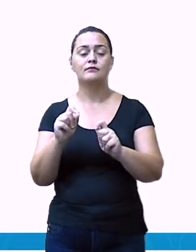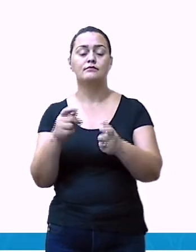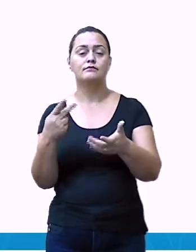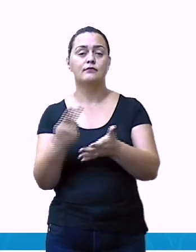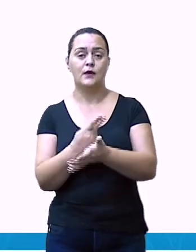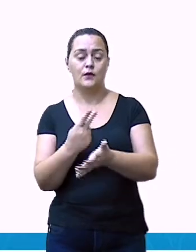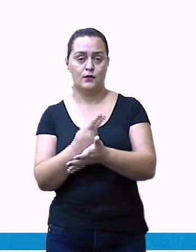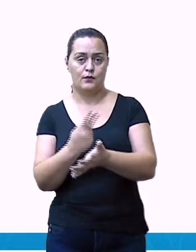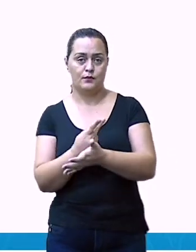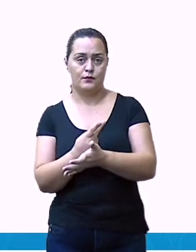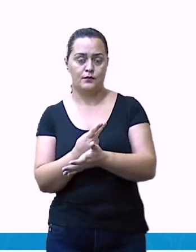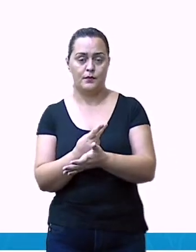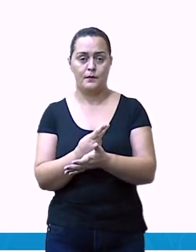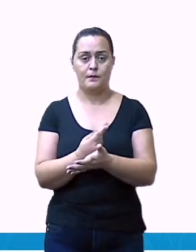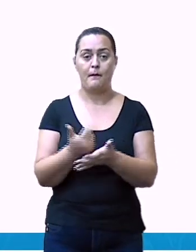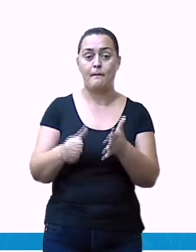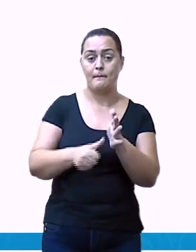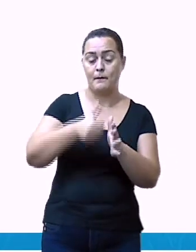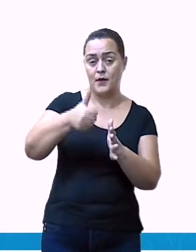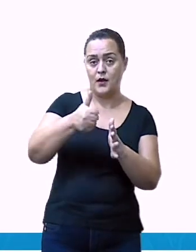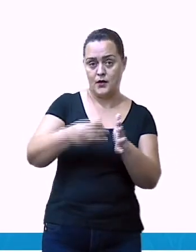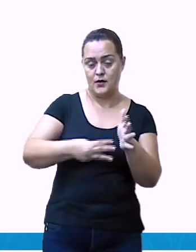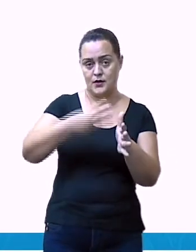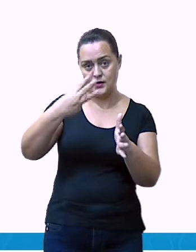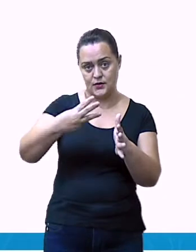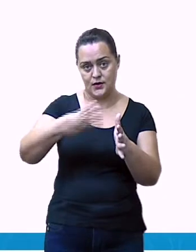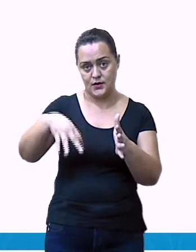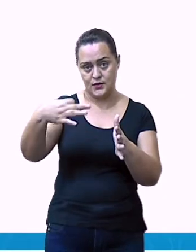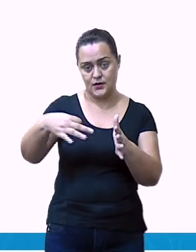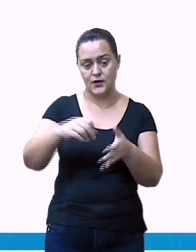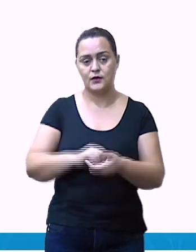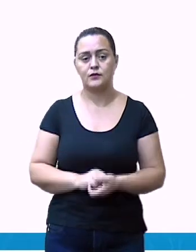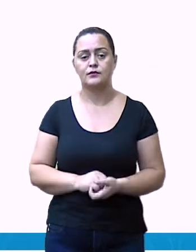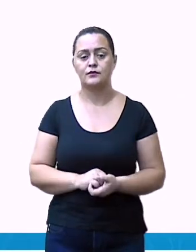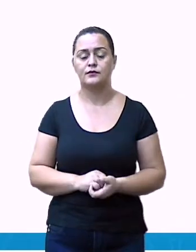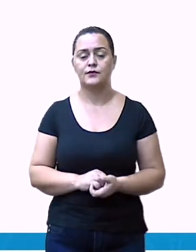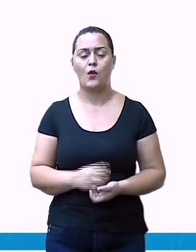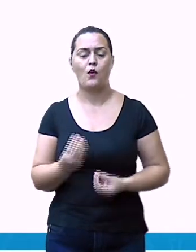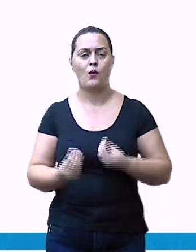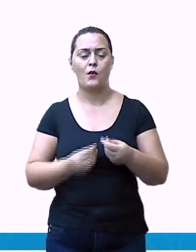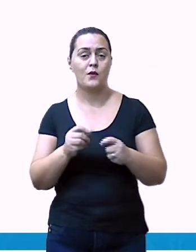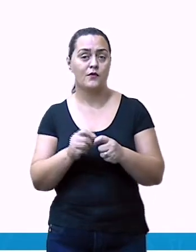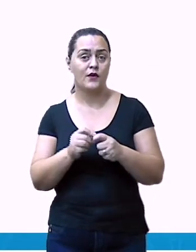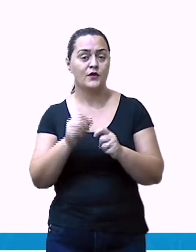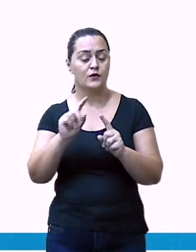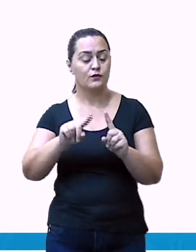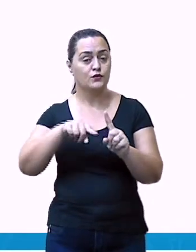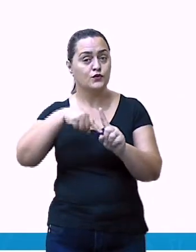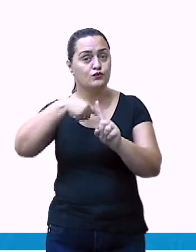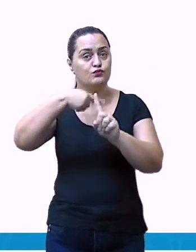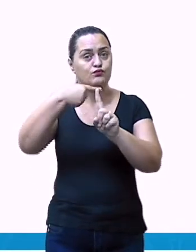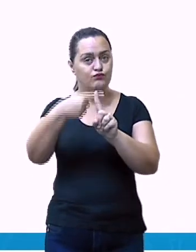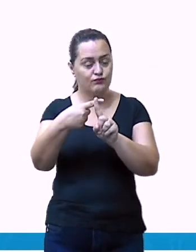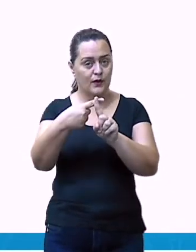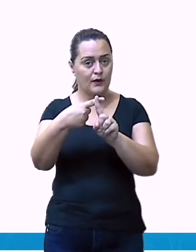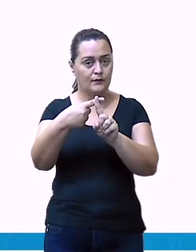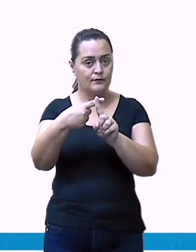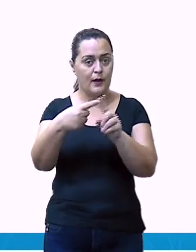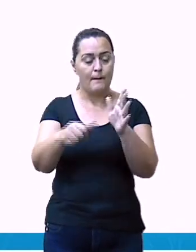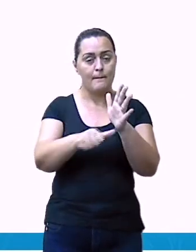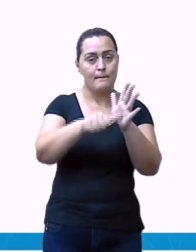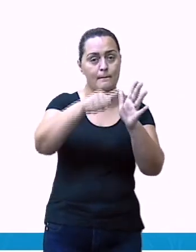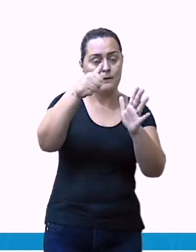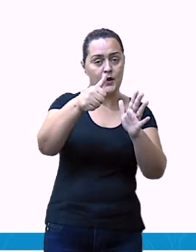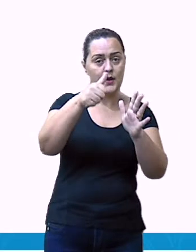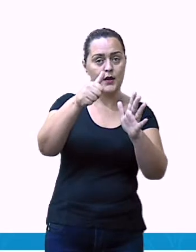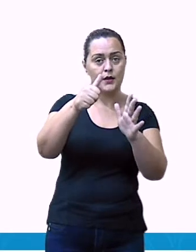ela perdeu. Mas a gente precisa saber esse total, não é mesmo? Então, nós vamos adicionar, vamos somar essa quantidade de